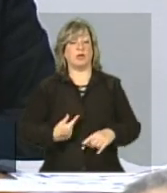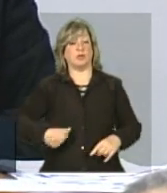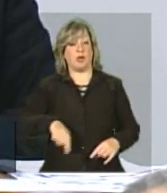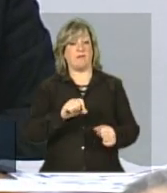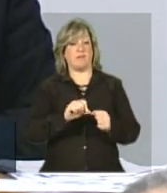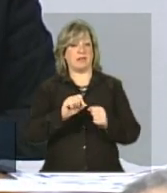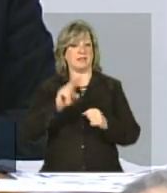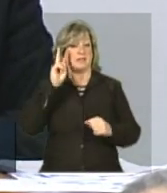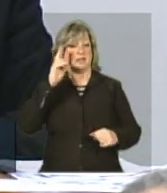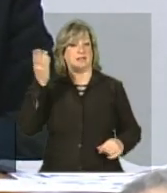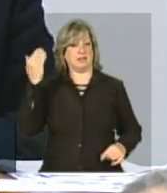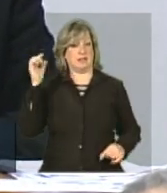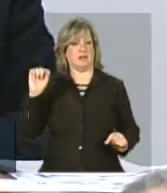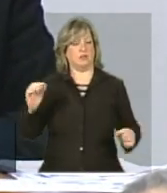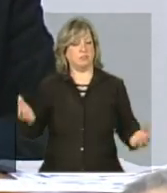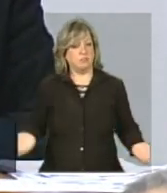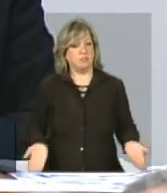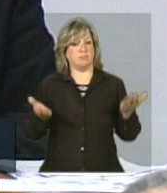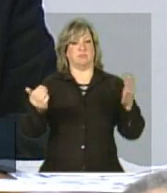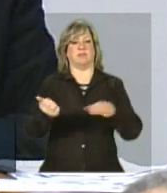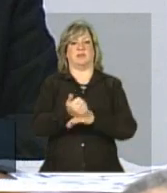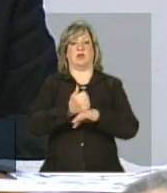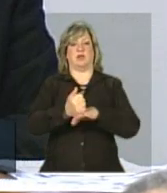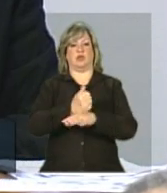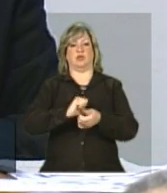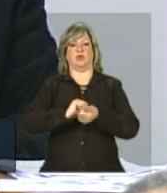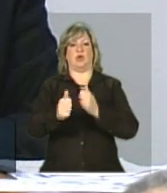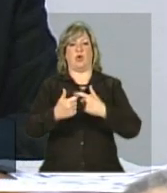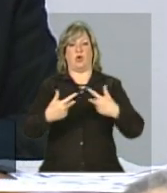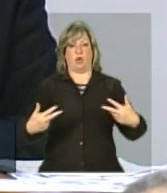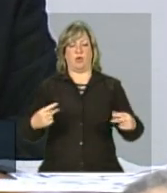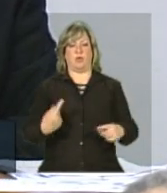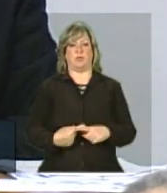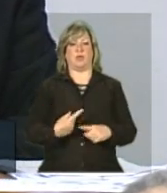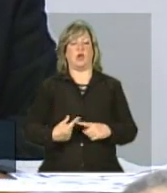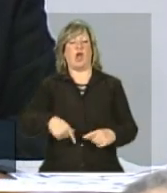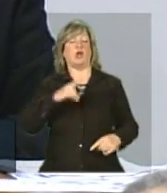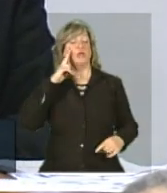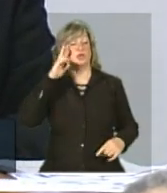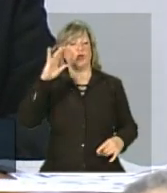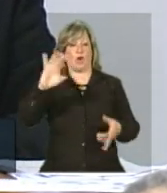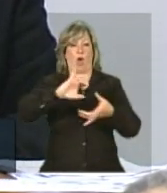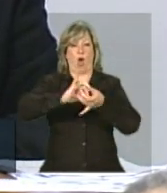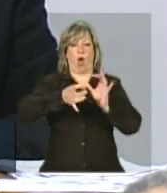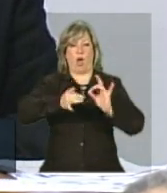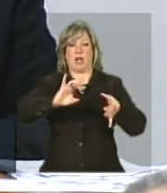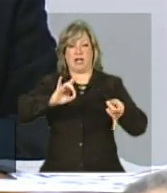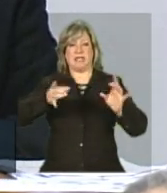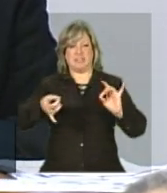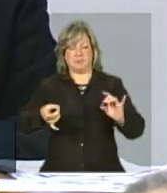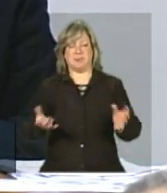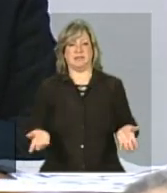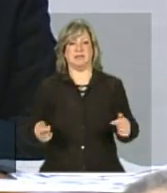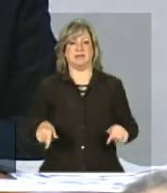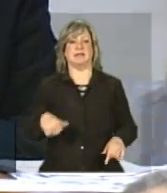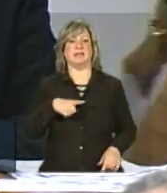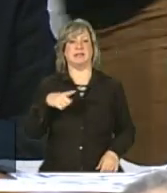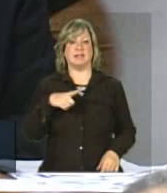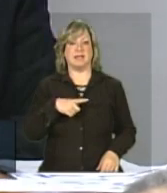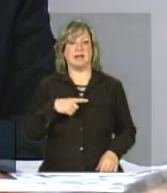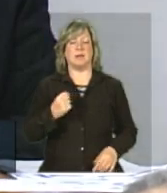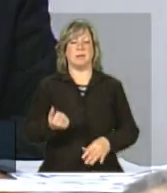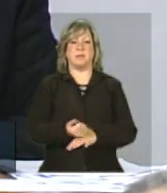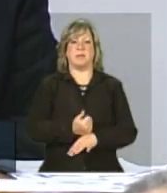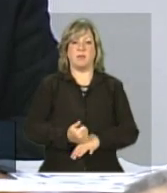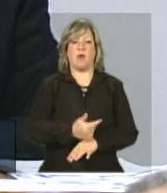altura, elevar o padrão dos Jogos, porque tínhamos, já então, o sonho olímpico. E o melhor argumento para sustentar,